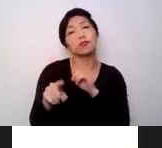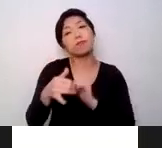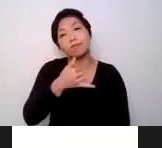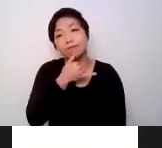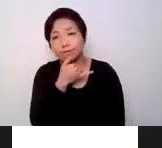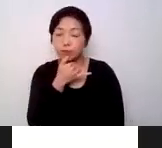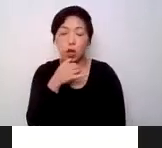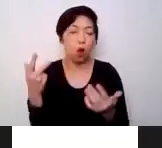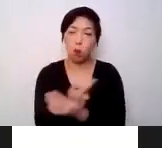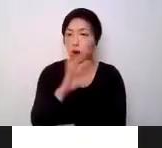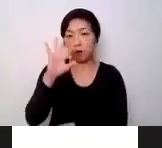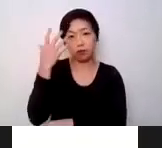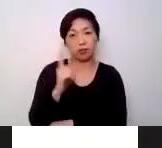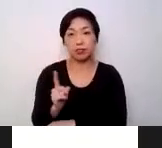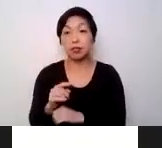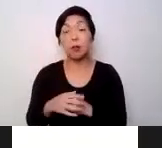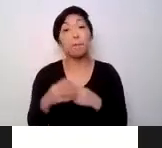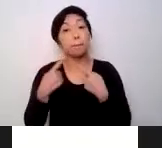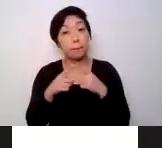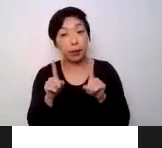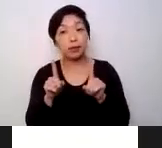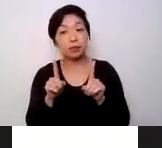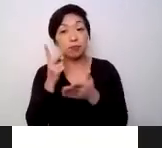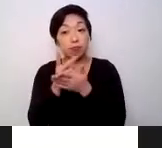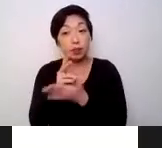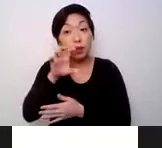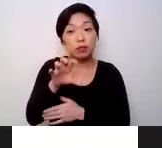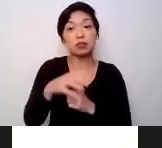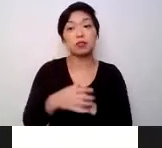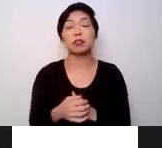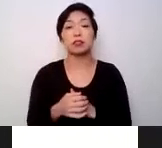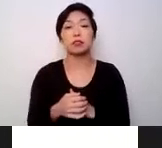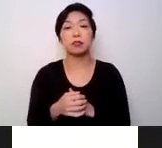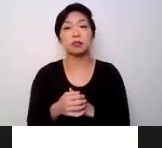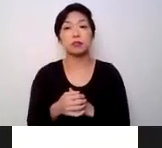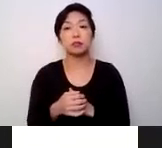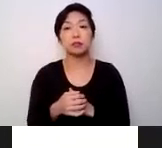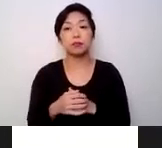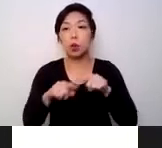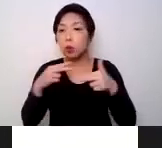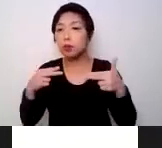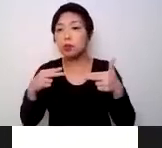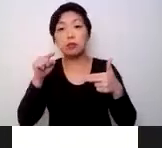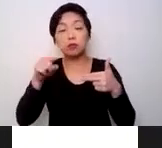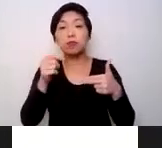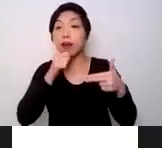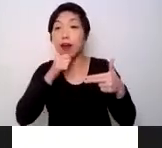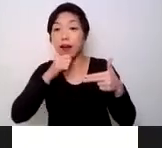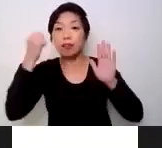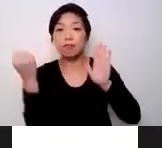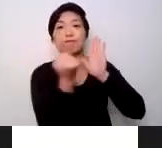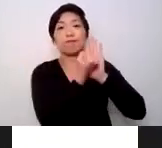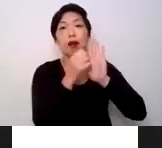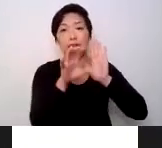artística cemiterial acabou não acontecendo mas ainda assim esse objeto é um objeto muito impactante no cemitério do Campo